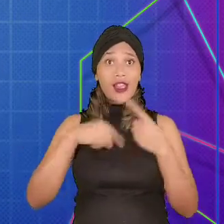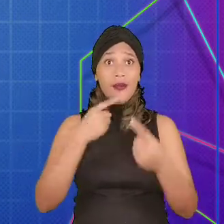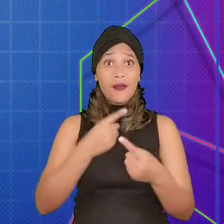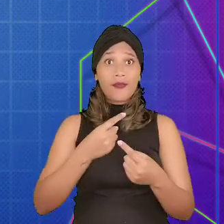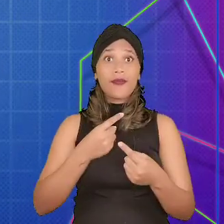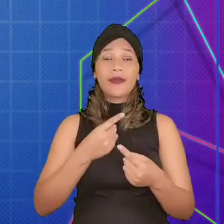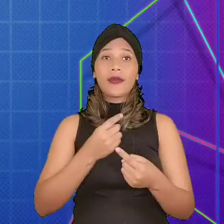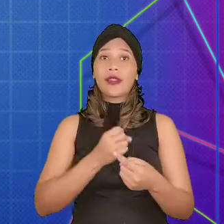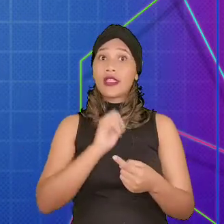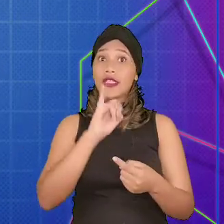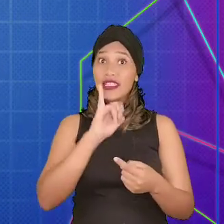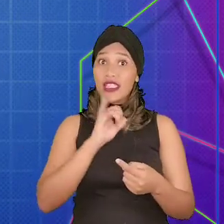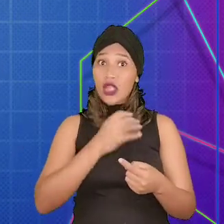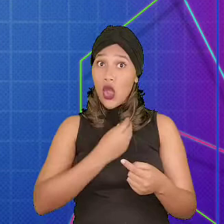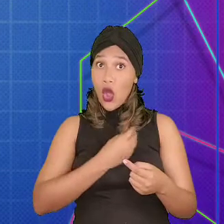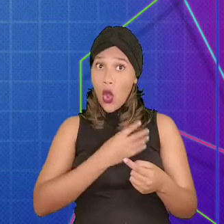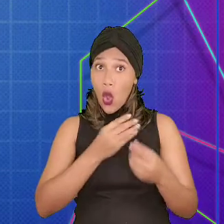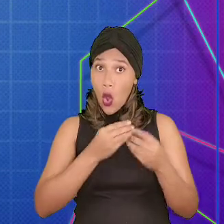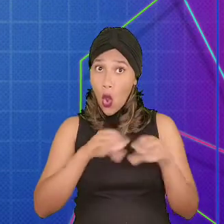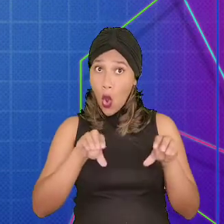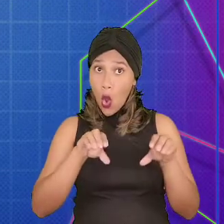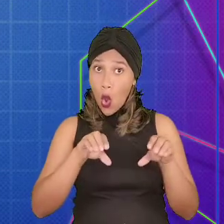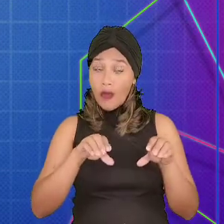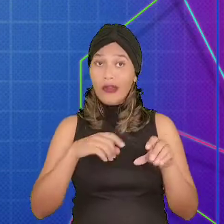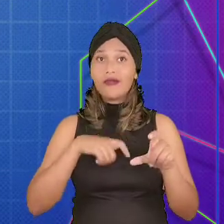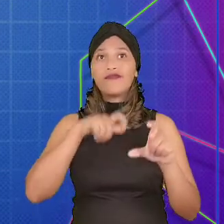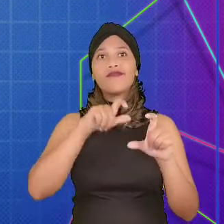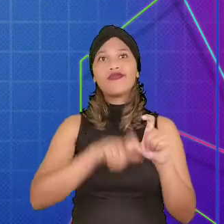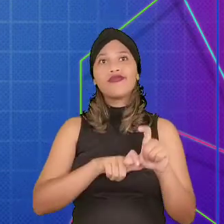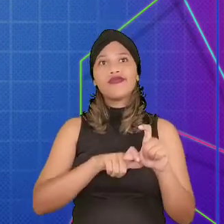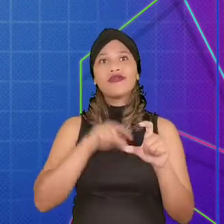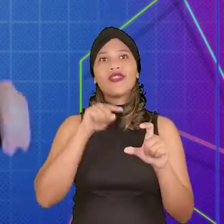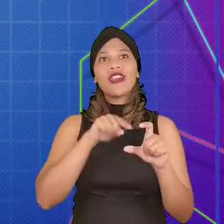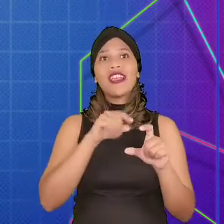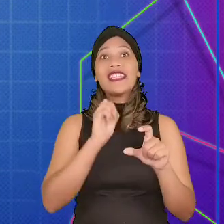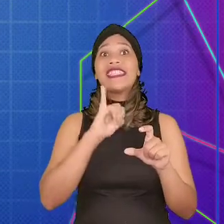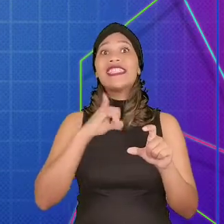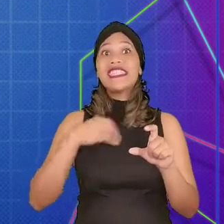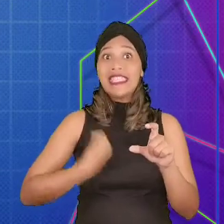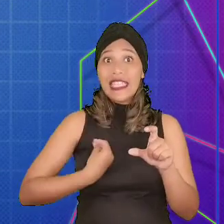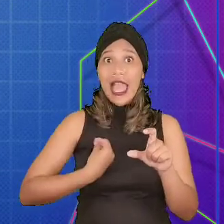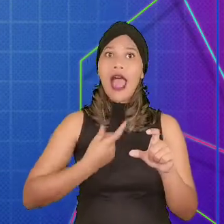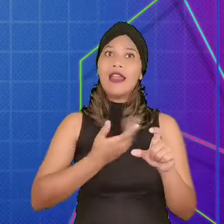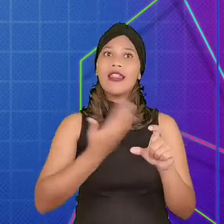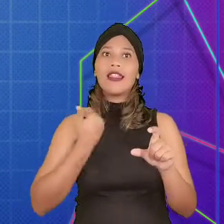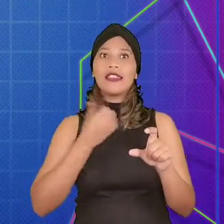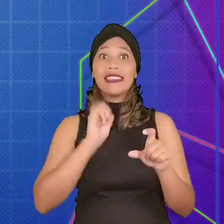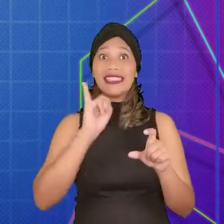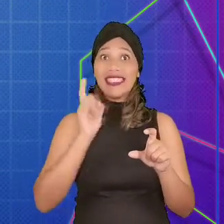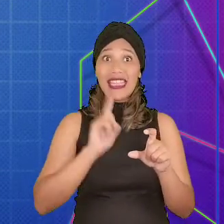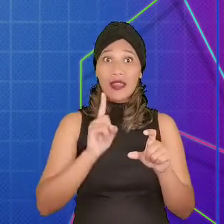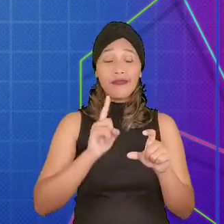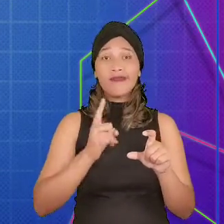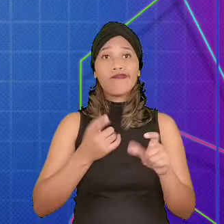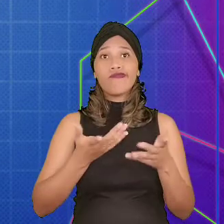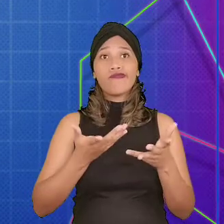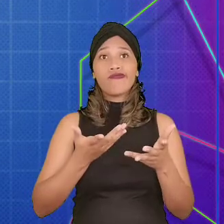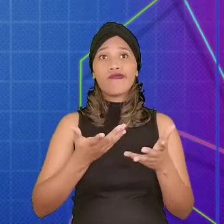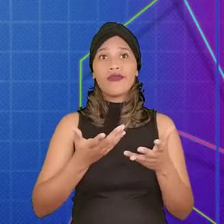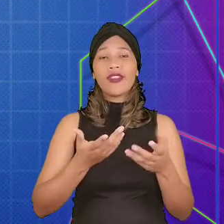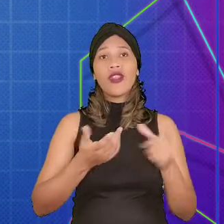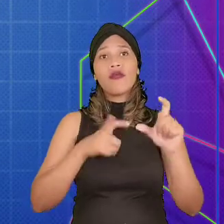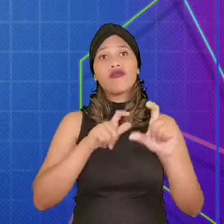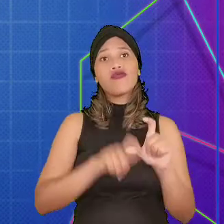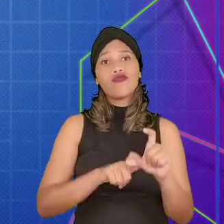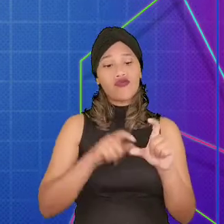quando ela fala, se houver ovos, ela adiciona uma condição para a compra do leite. Ou seja, a partir do momento em que tiver ovos, o